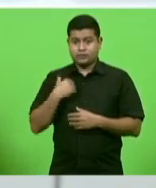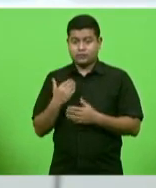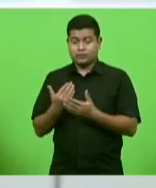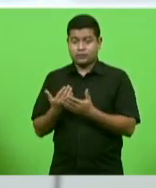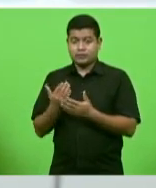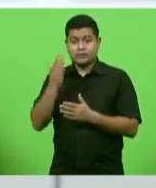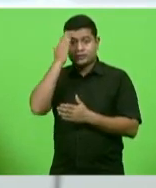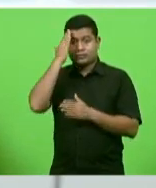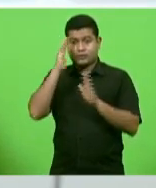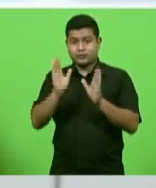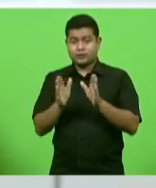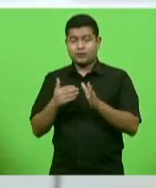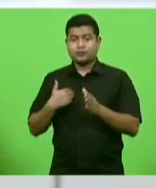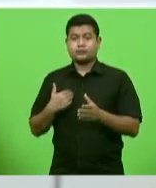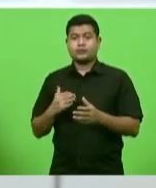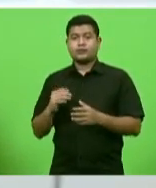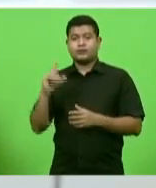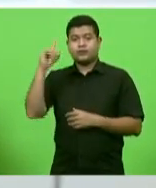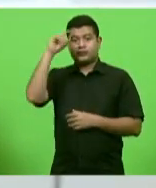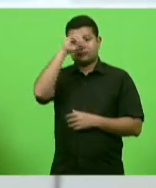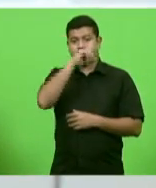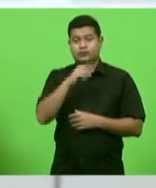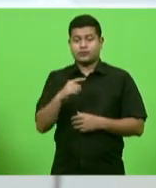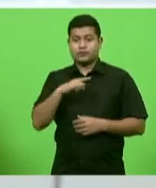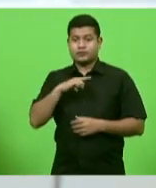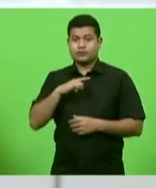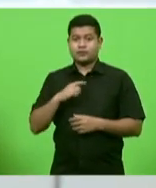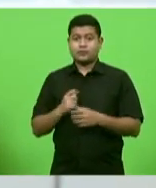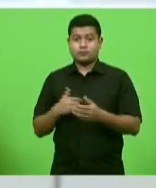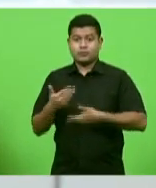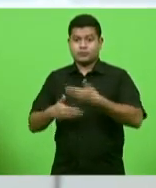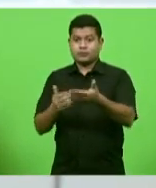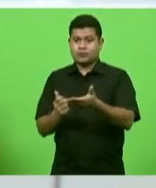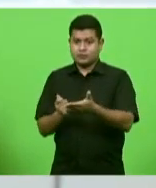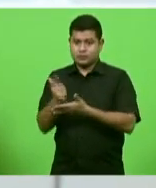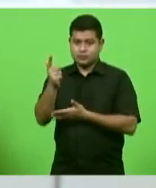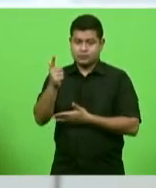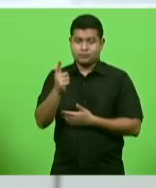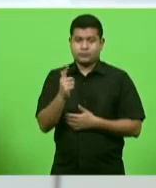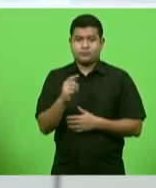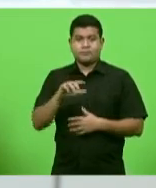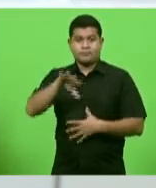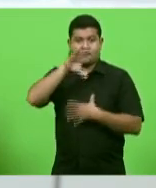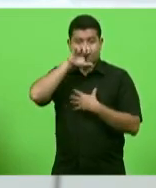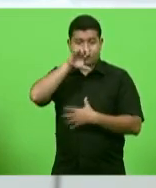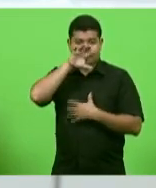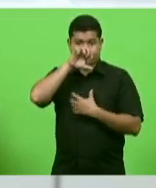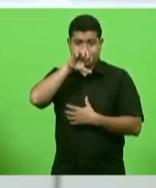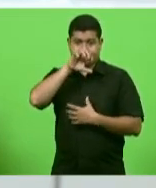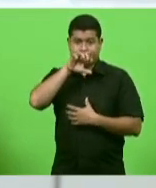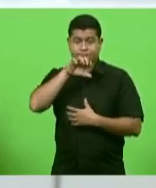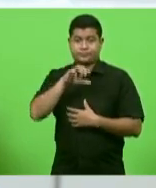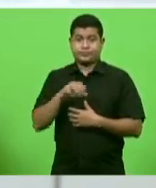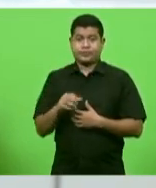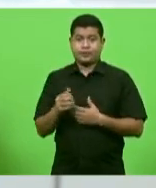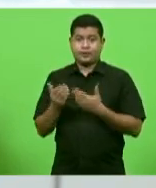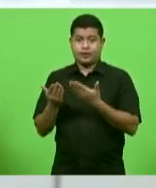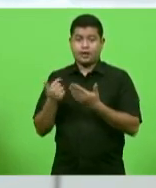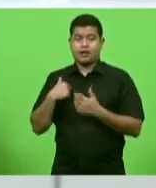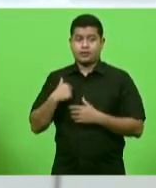e ficou decorrentes do malfadado processo de aquisição 200 ventiladores pulmonares tenha